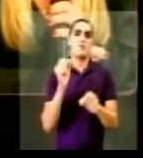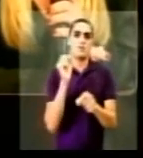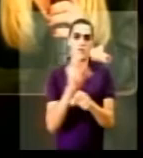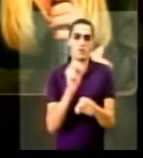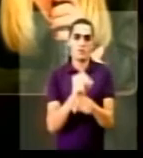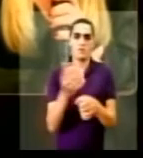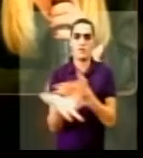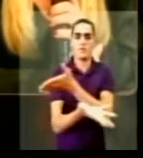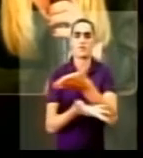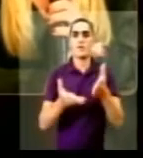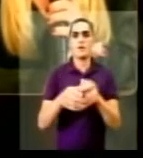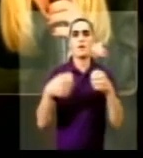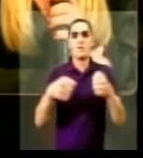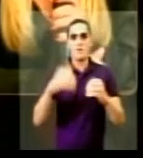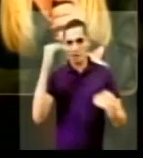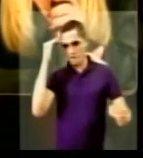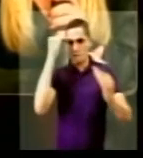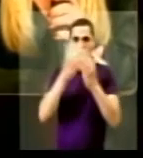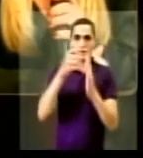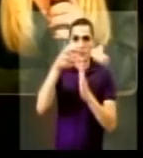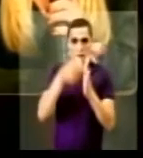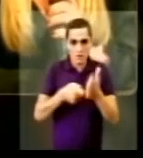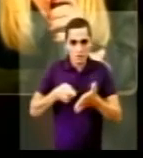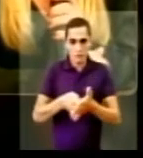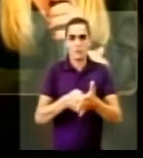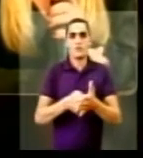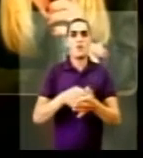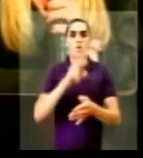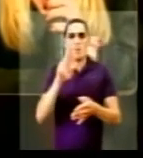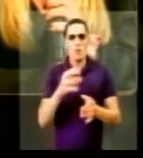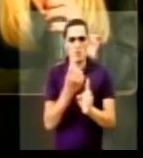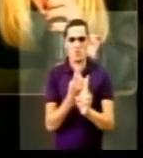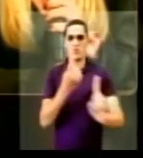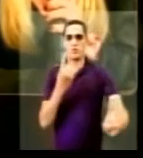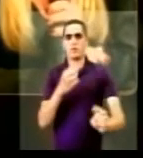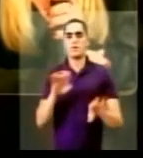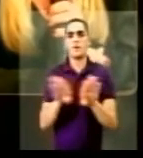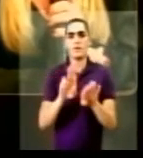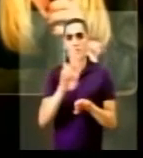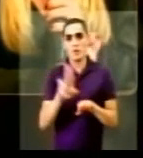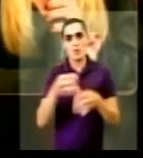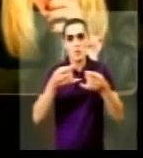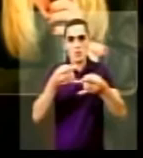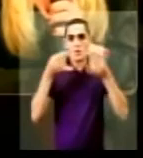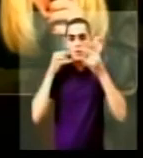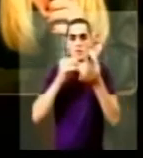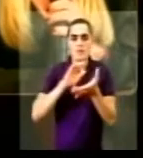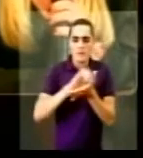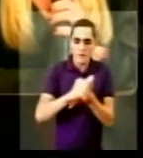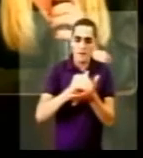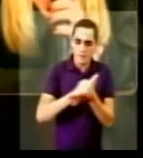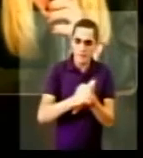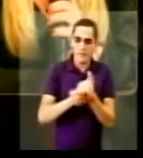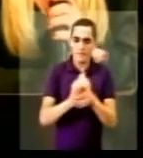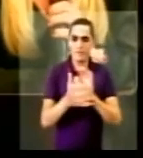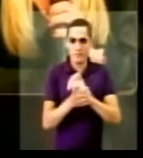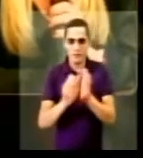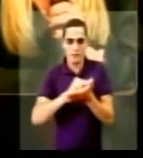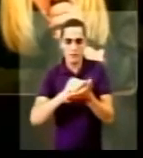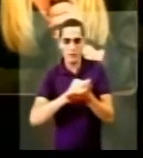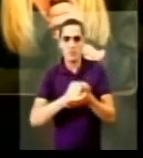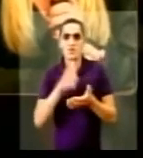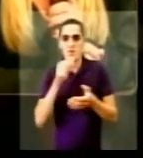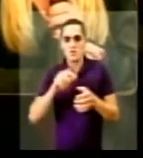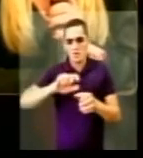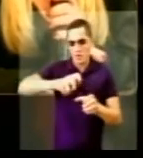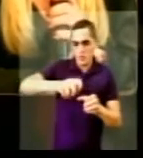mantidas. Distanciamento social, uso de máscaras, todos os cuidados, higienização das mãos, ou com água e sabão, ou